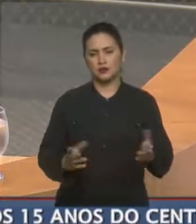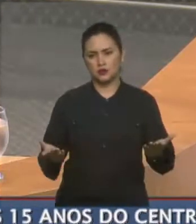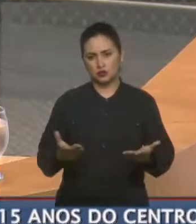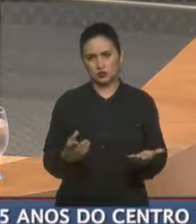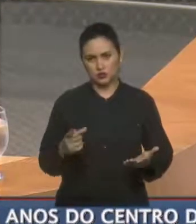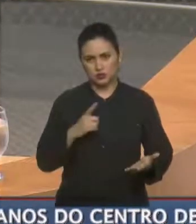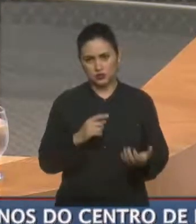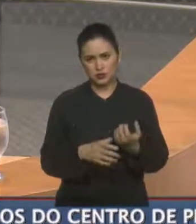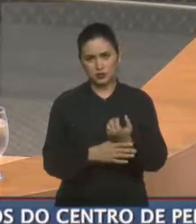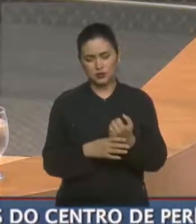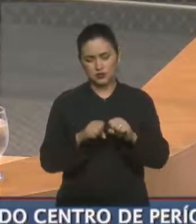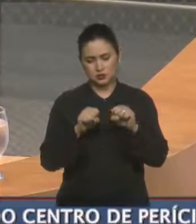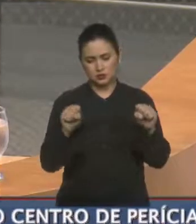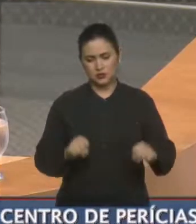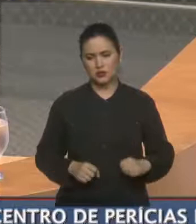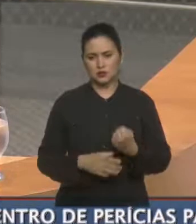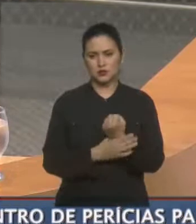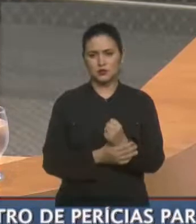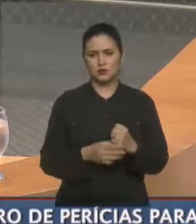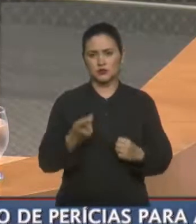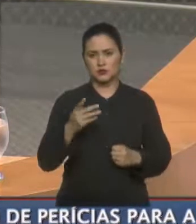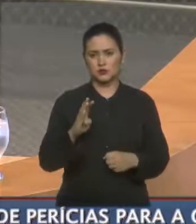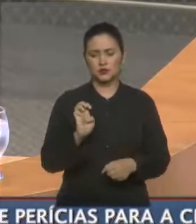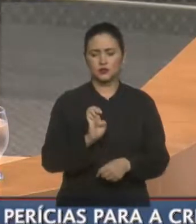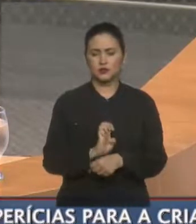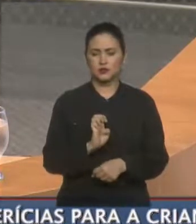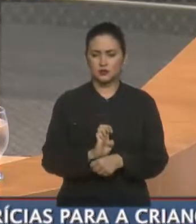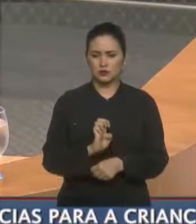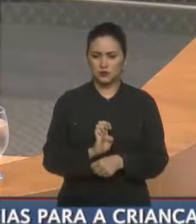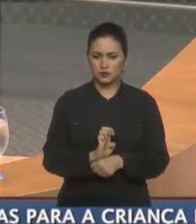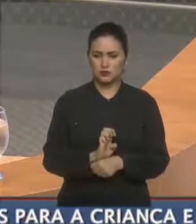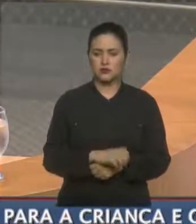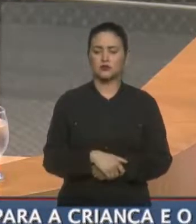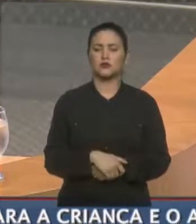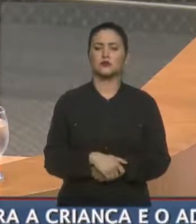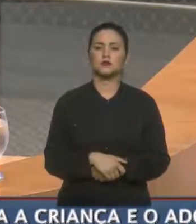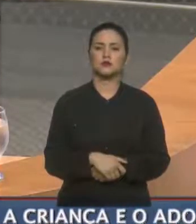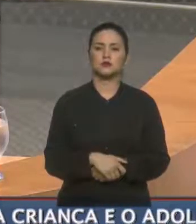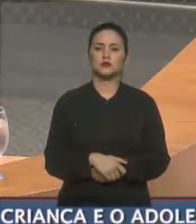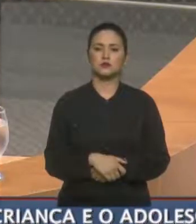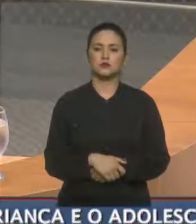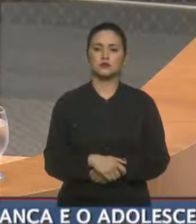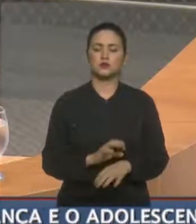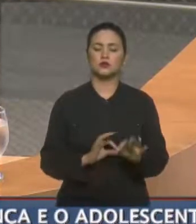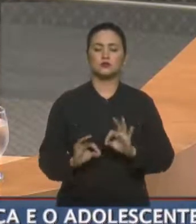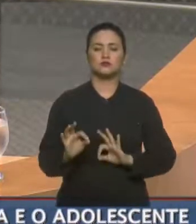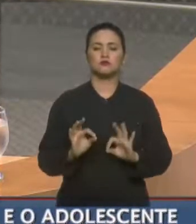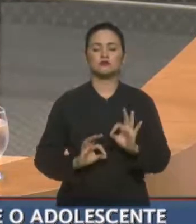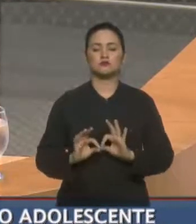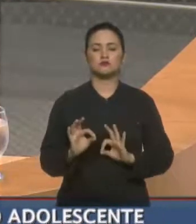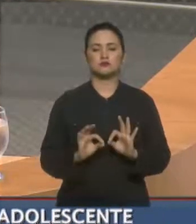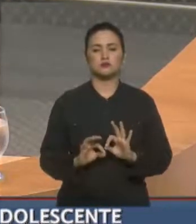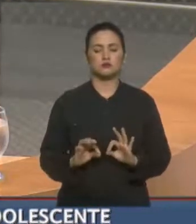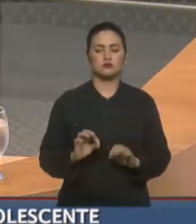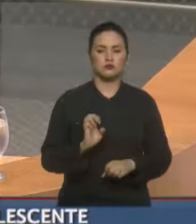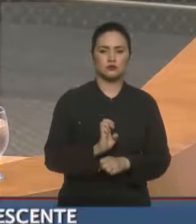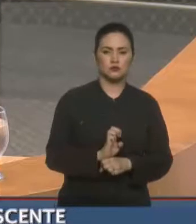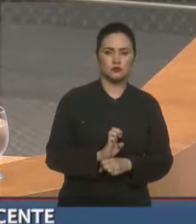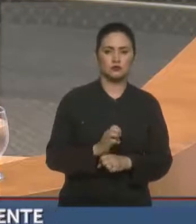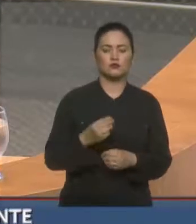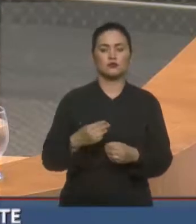sistema de segurança pública do estado, entre as organizações, as unidades estaduais,